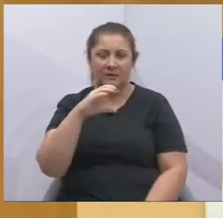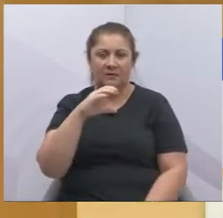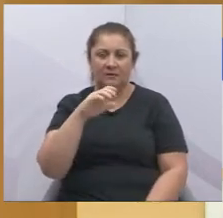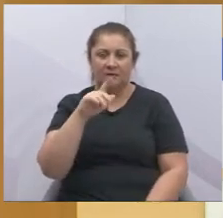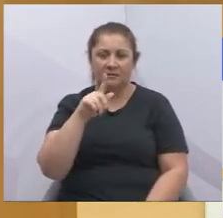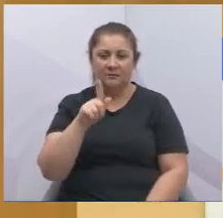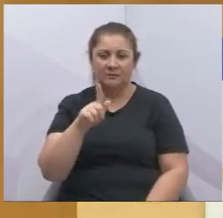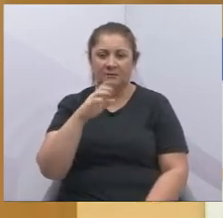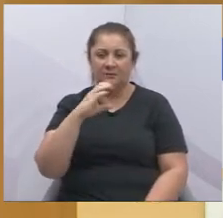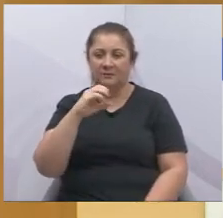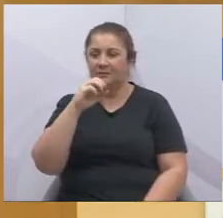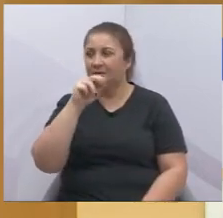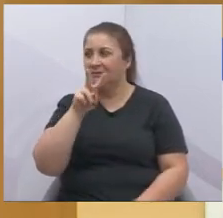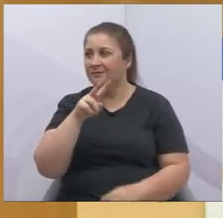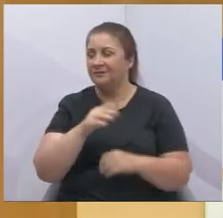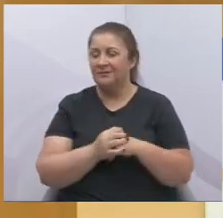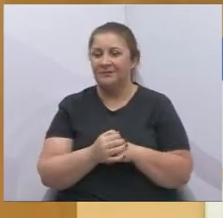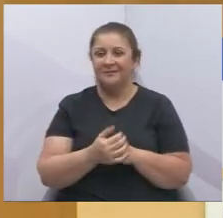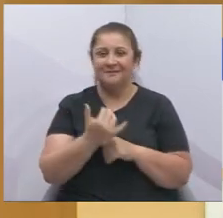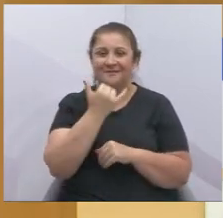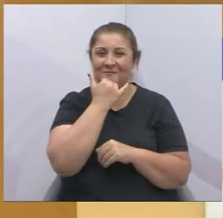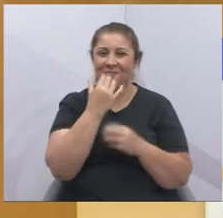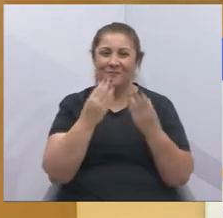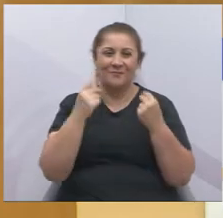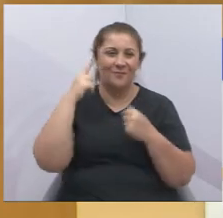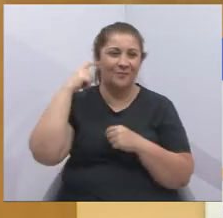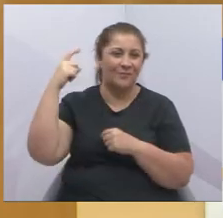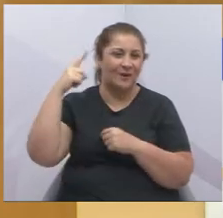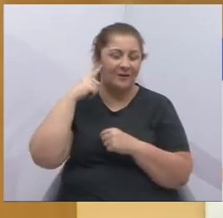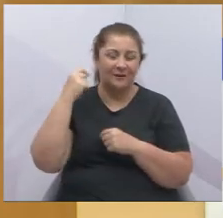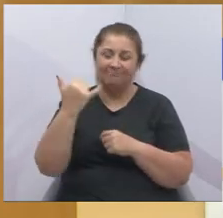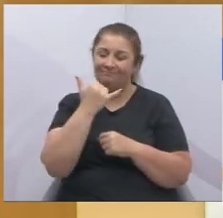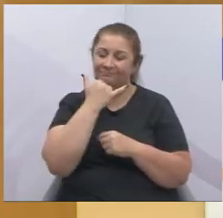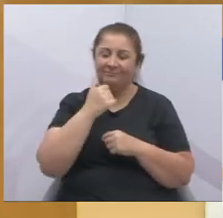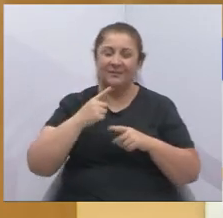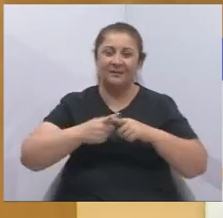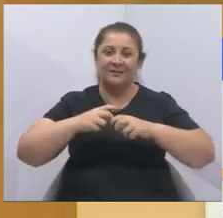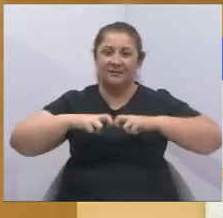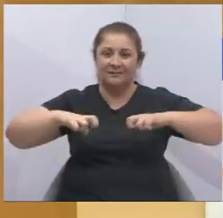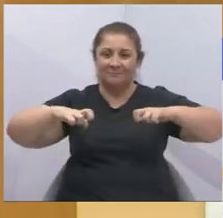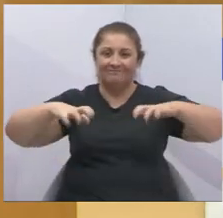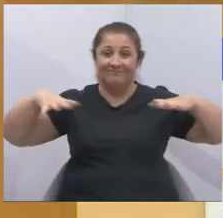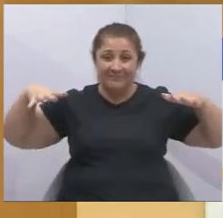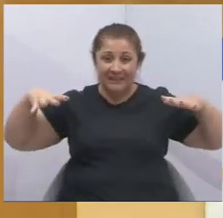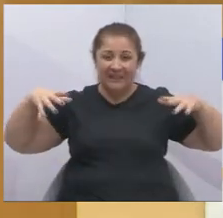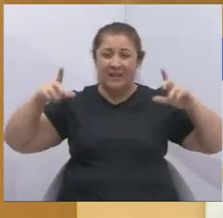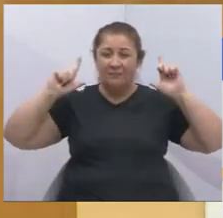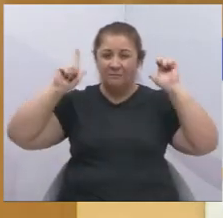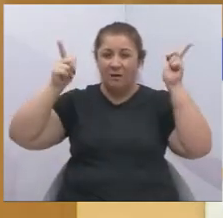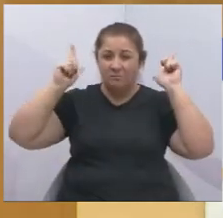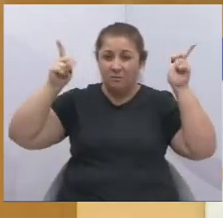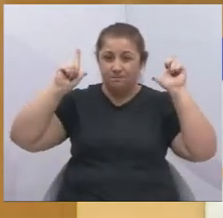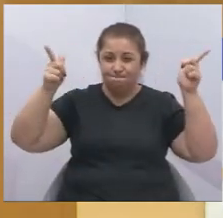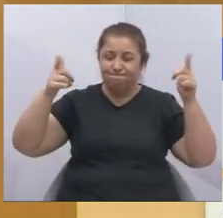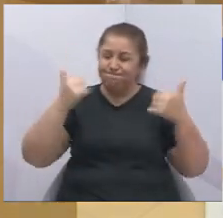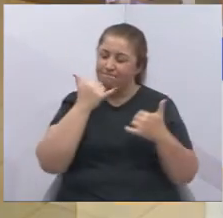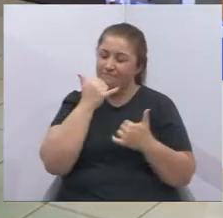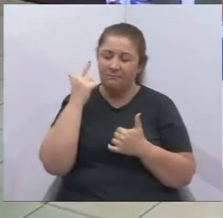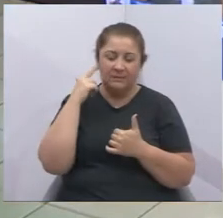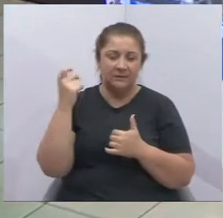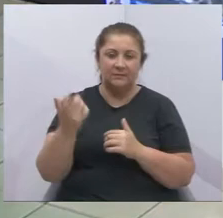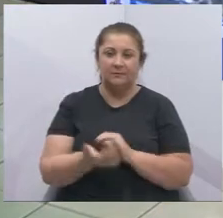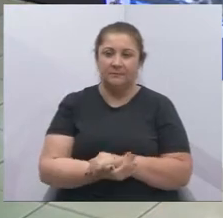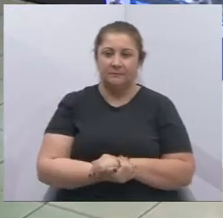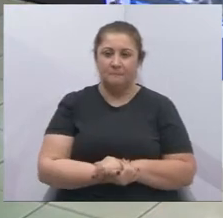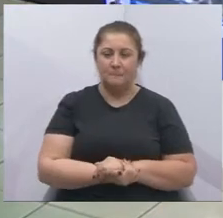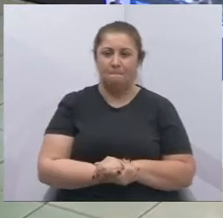de perturbação de sossego ligado a esses eventos denominados de fluxo e pancadões, ou pancadões.